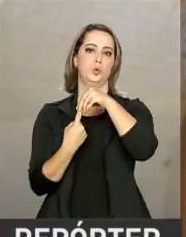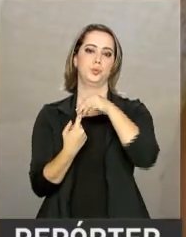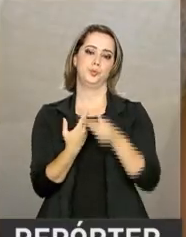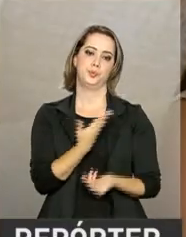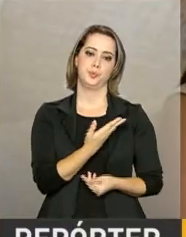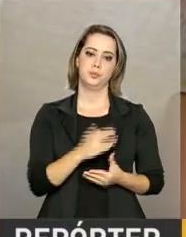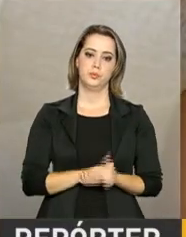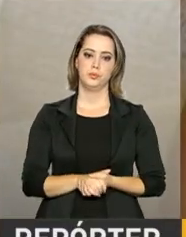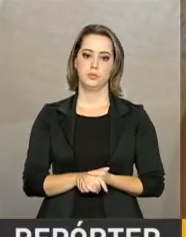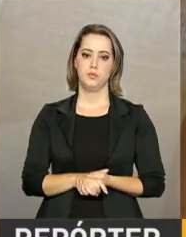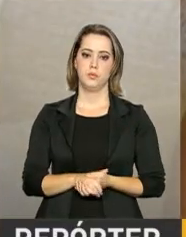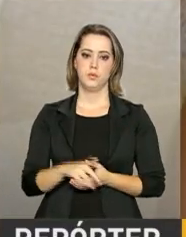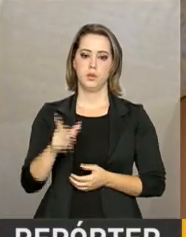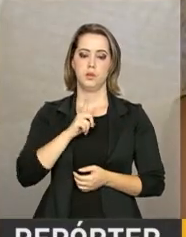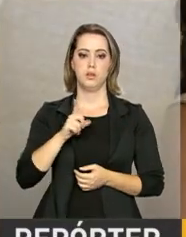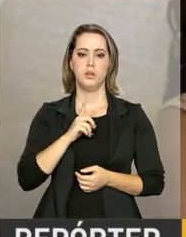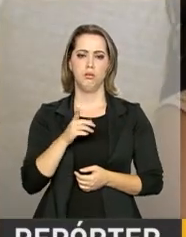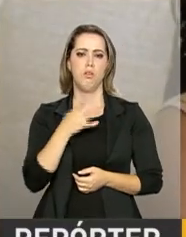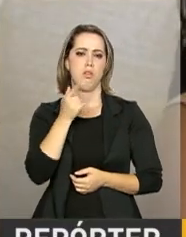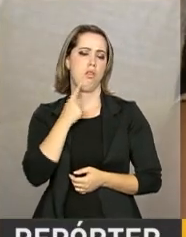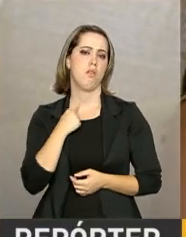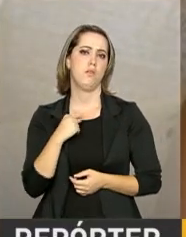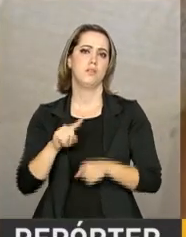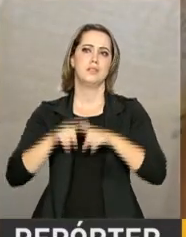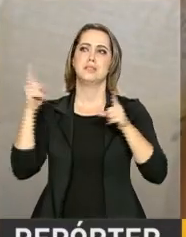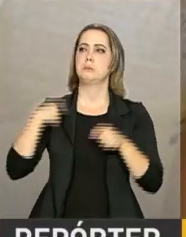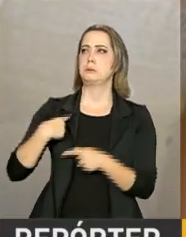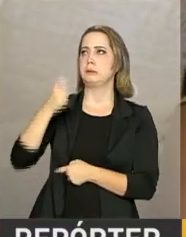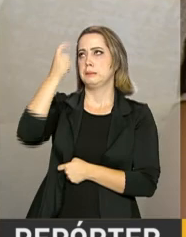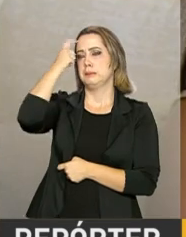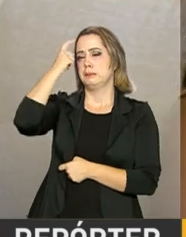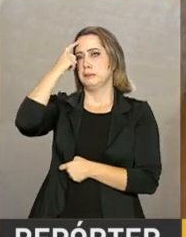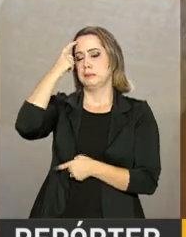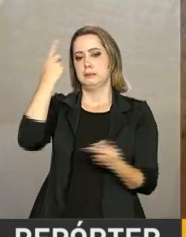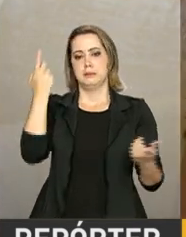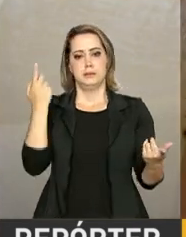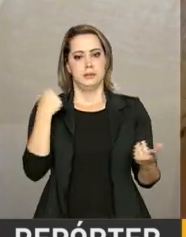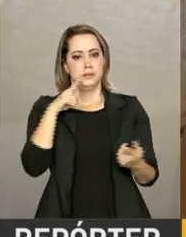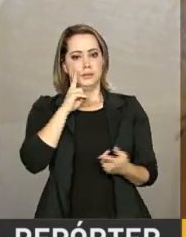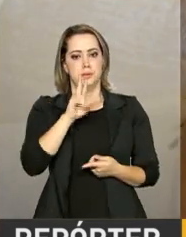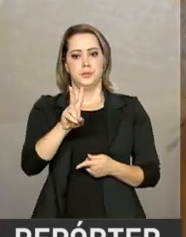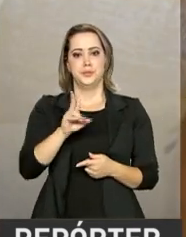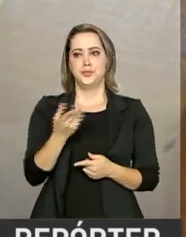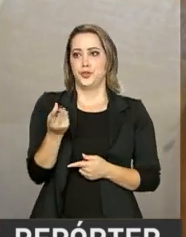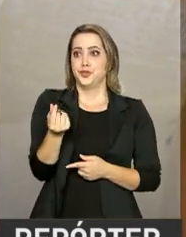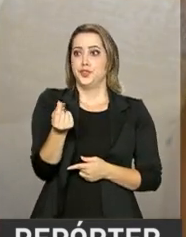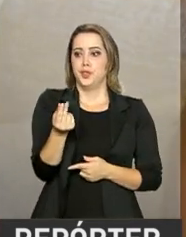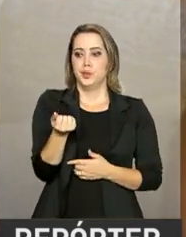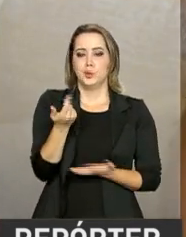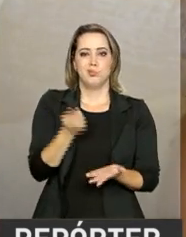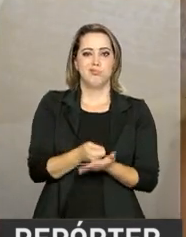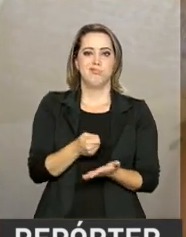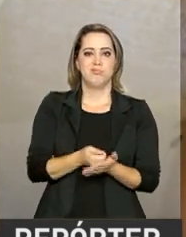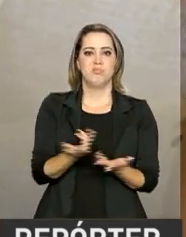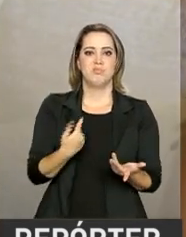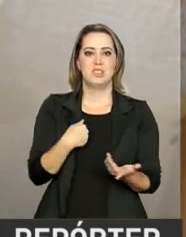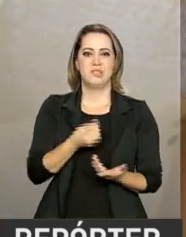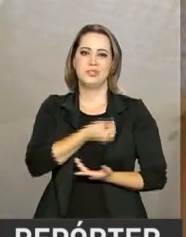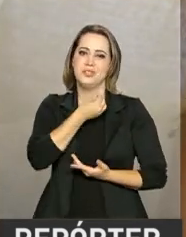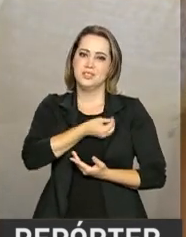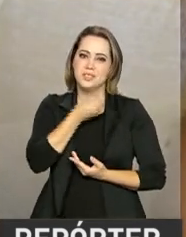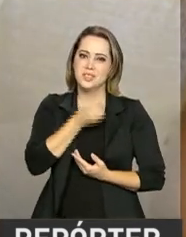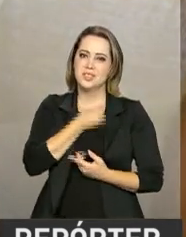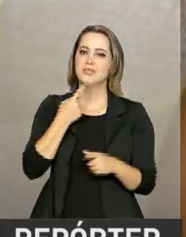vontade de ter outro filho a gente tinha, mas aí toda vez que a gente sentava para pensar, a gente via, né, o custo, a qualidade de vida que